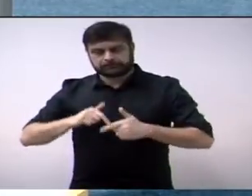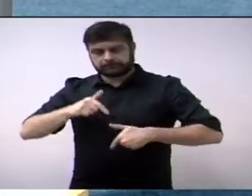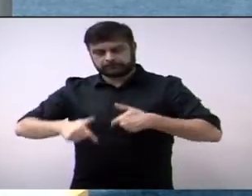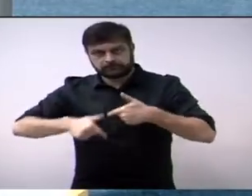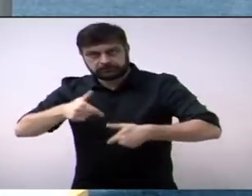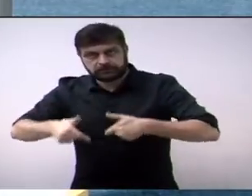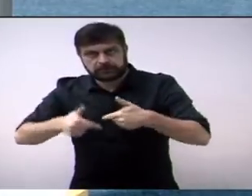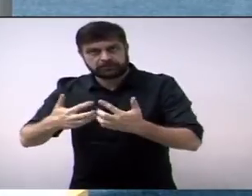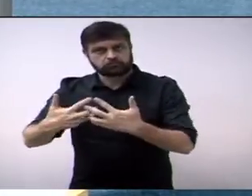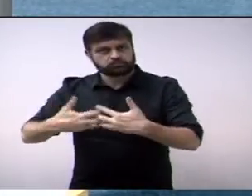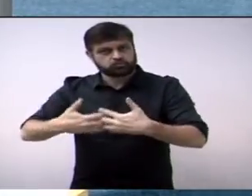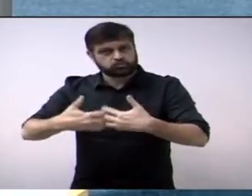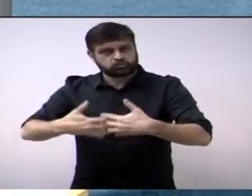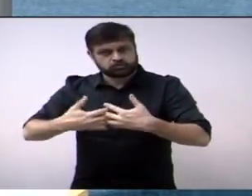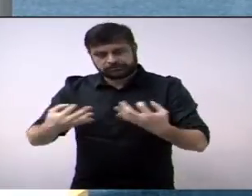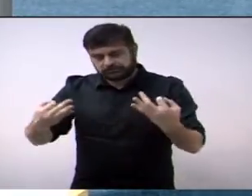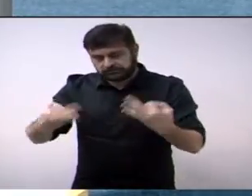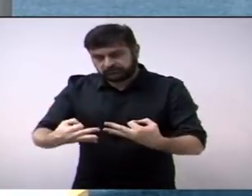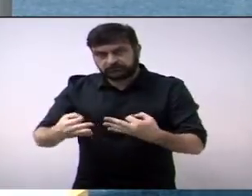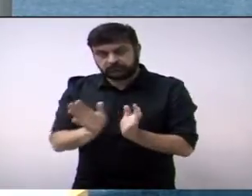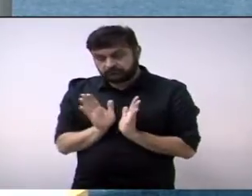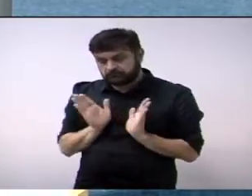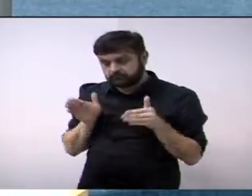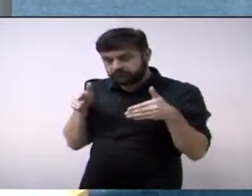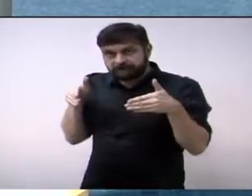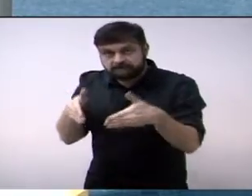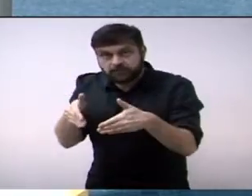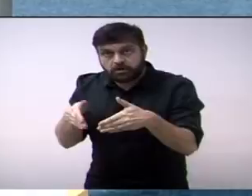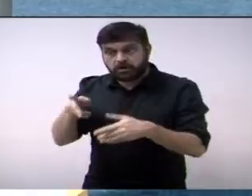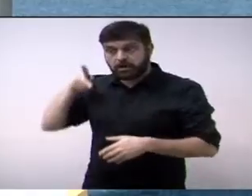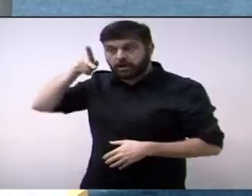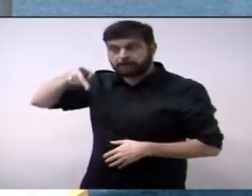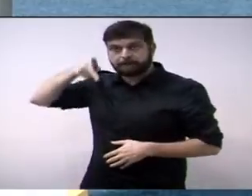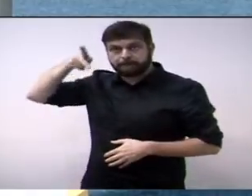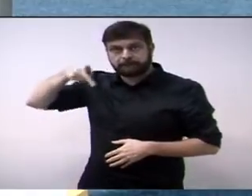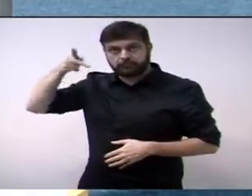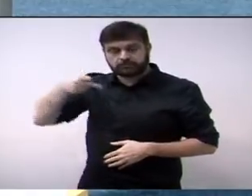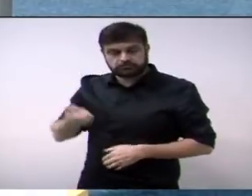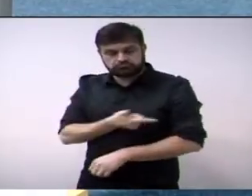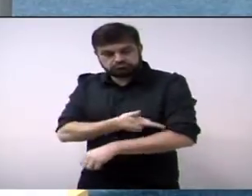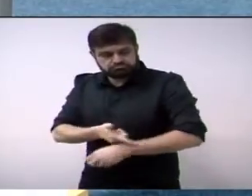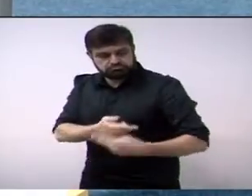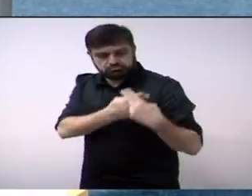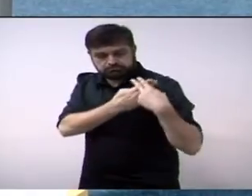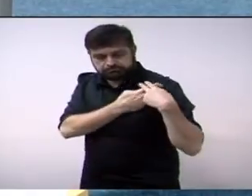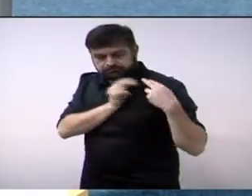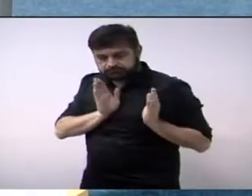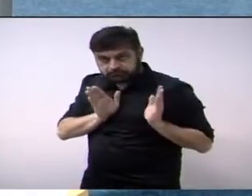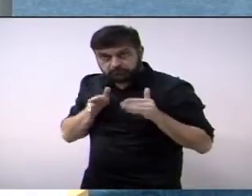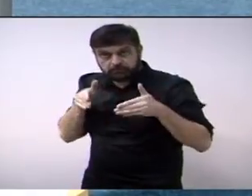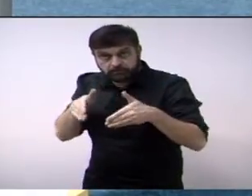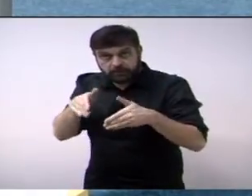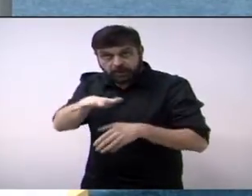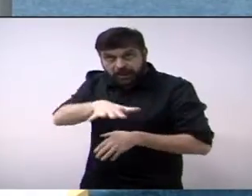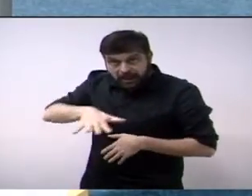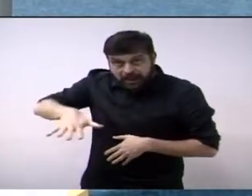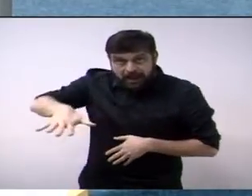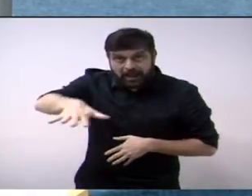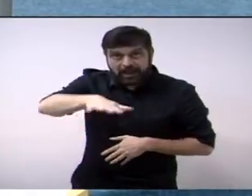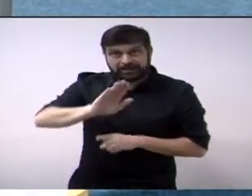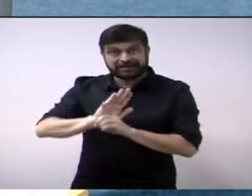trabalhos mais efetivos, mais focados, políticas públicas respeitadas e voltadas para esse segmento